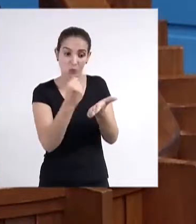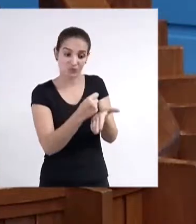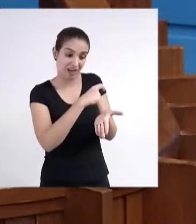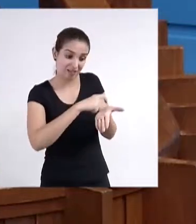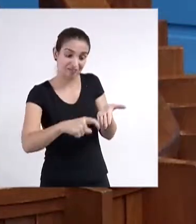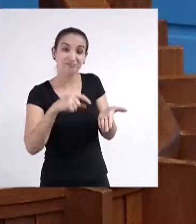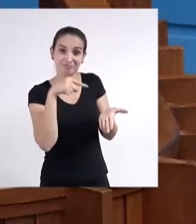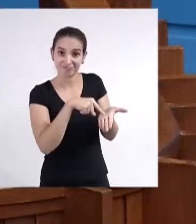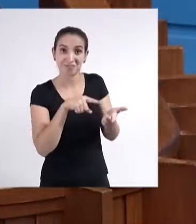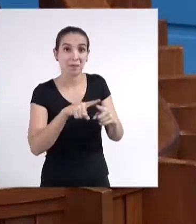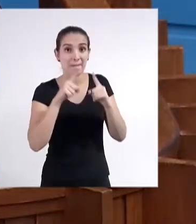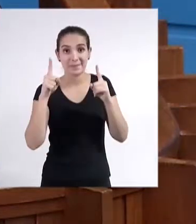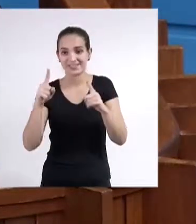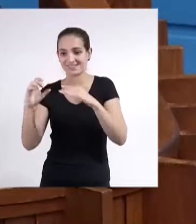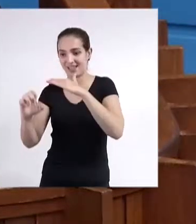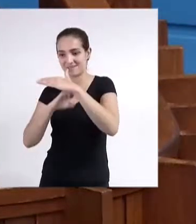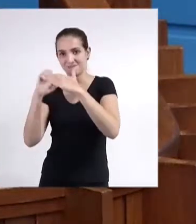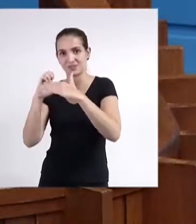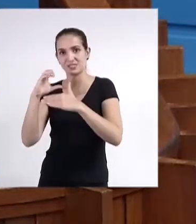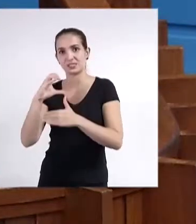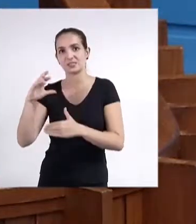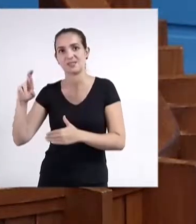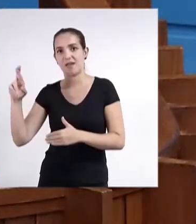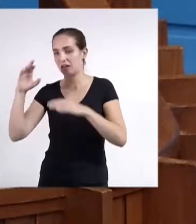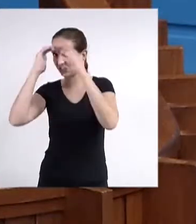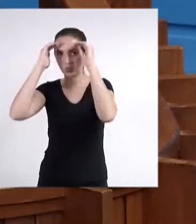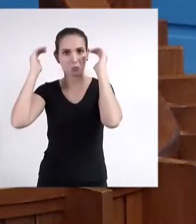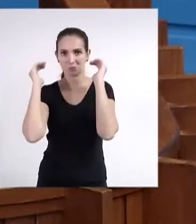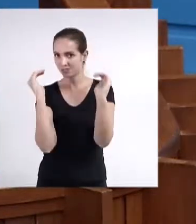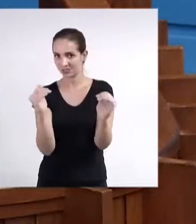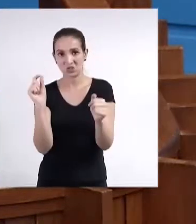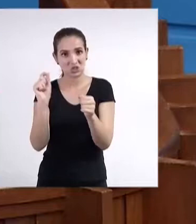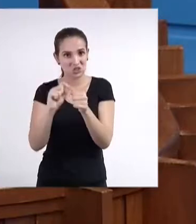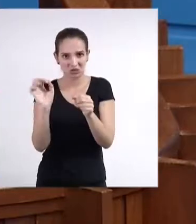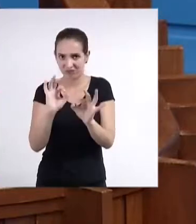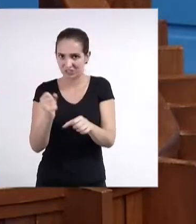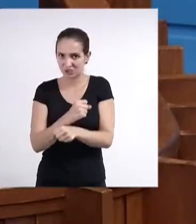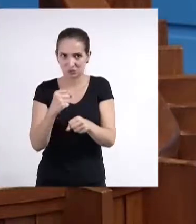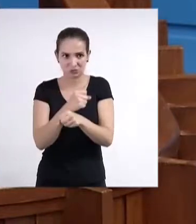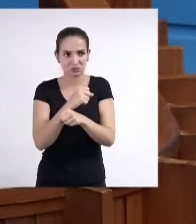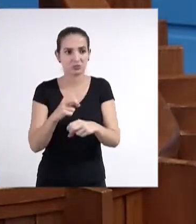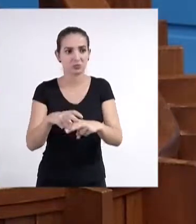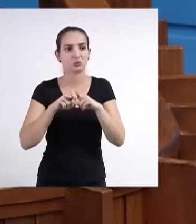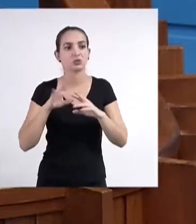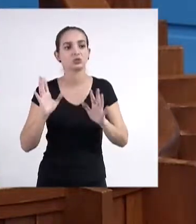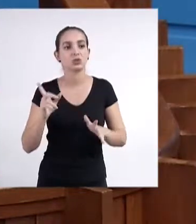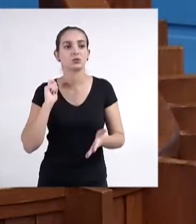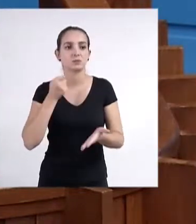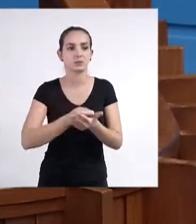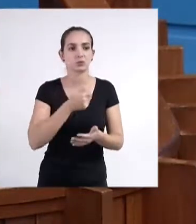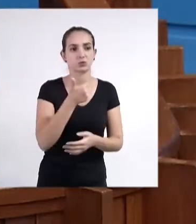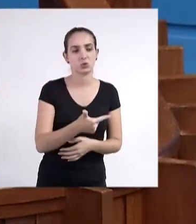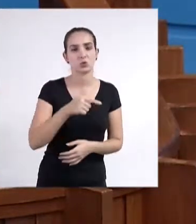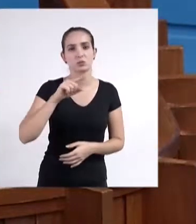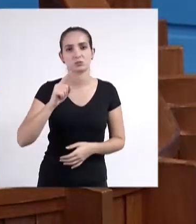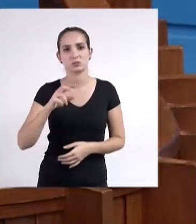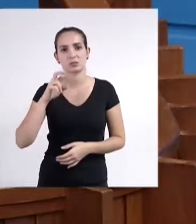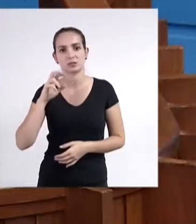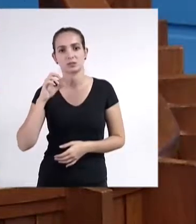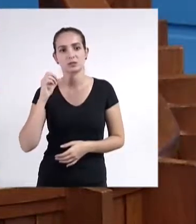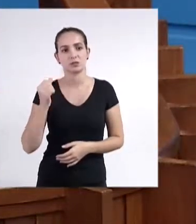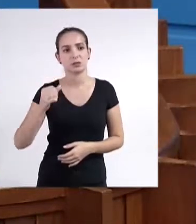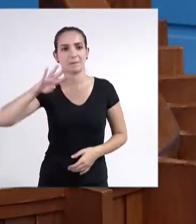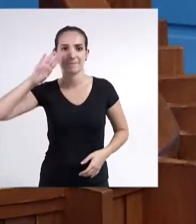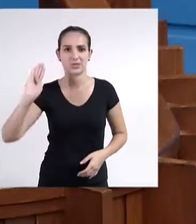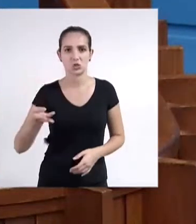de duplicar pouco mais de 150 quilômetros, com investimentos de cerca de 2 bilhões e 200 milhões de reais, entre obras,